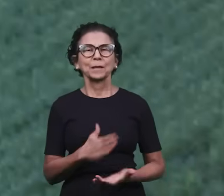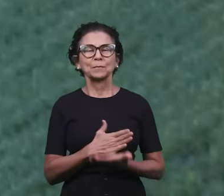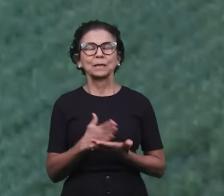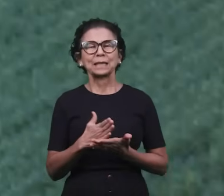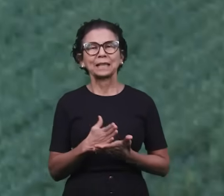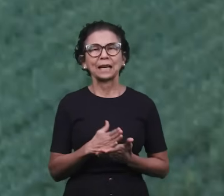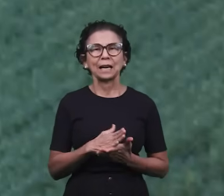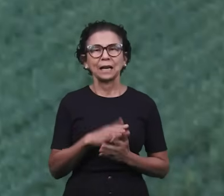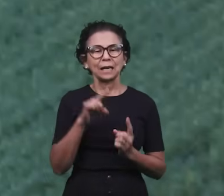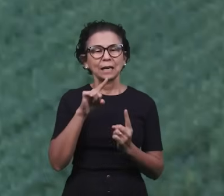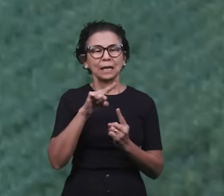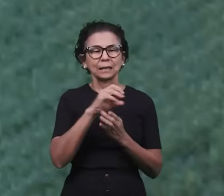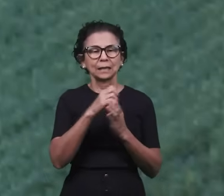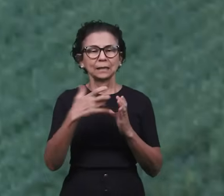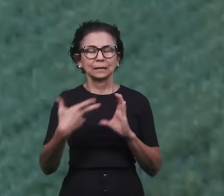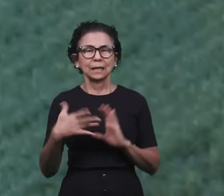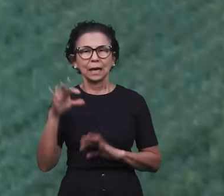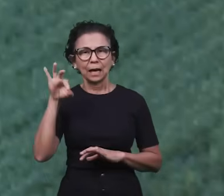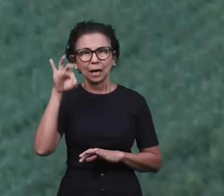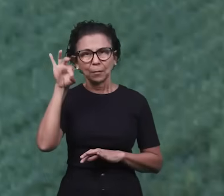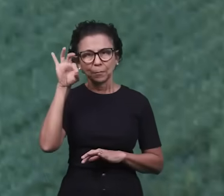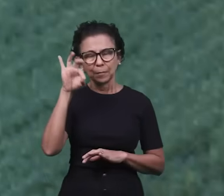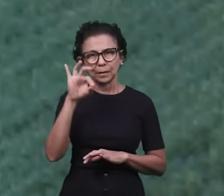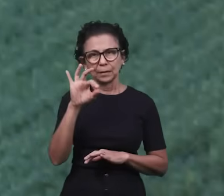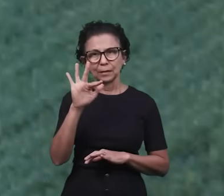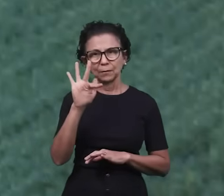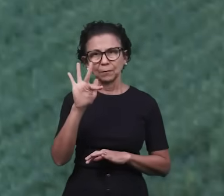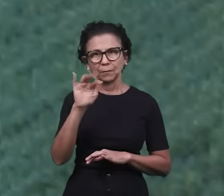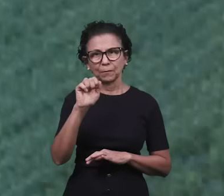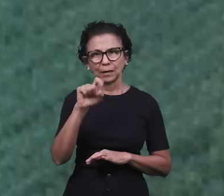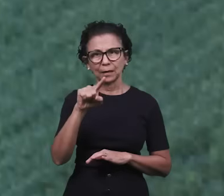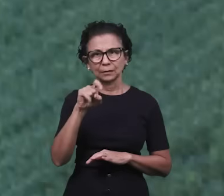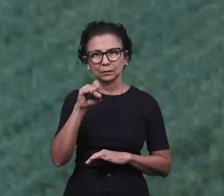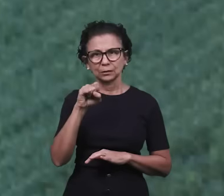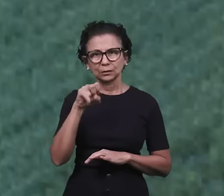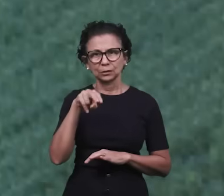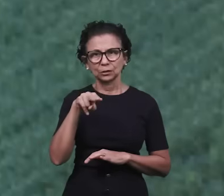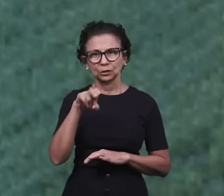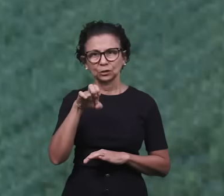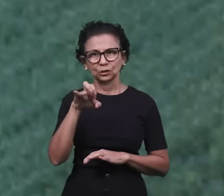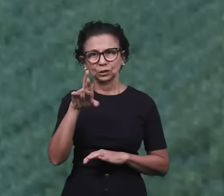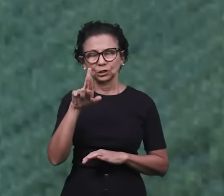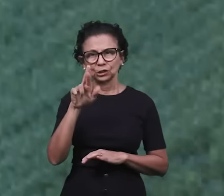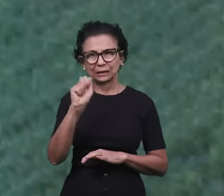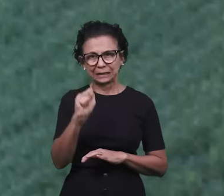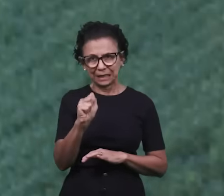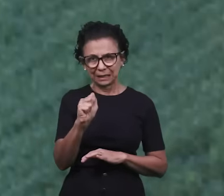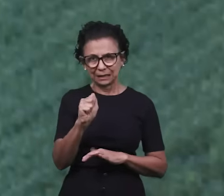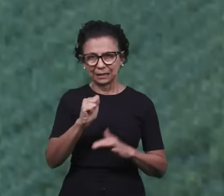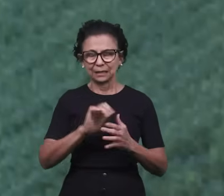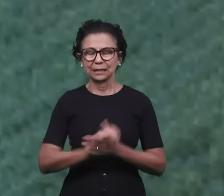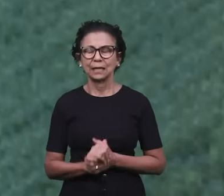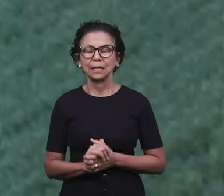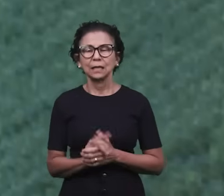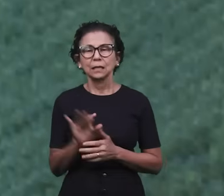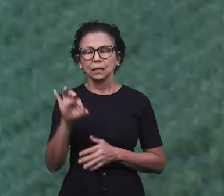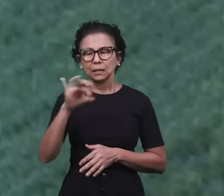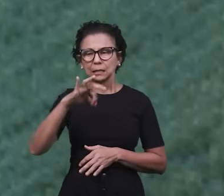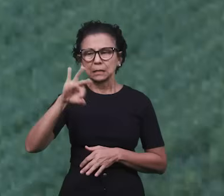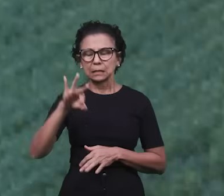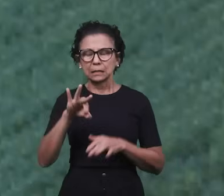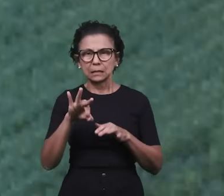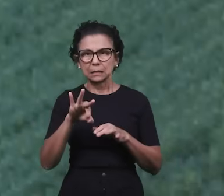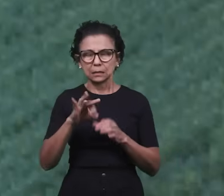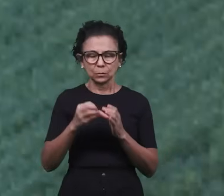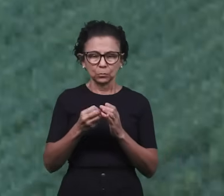faixa etária, ela pega e começa a nutrir, né? Toda a colmeia. Ela pega lá, bota mel para